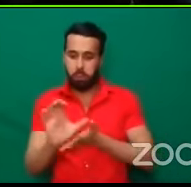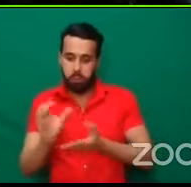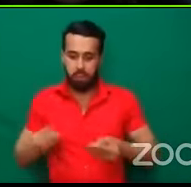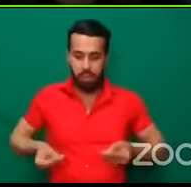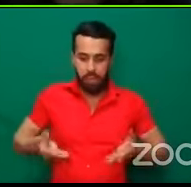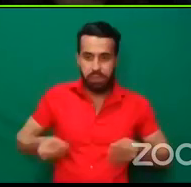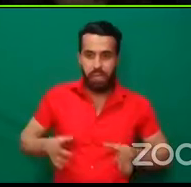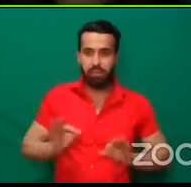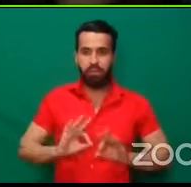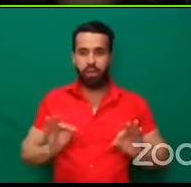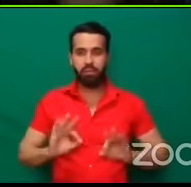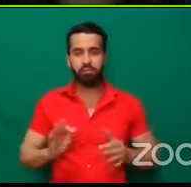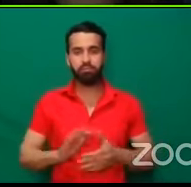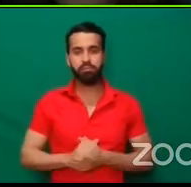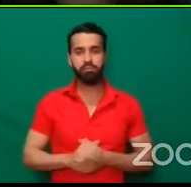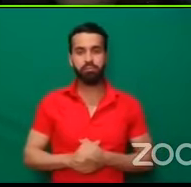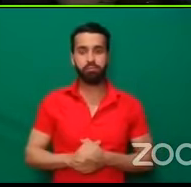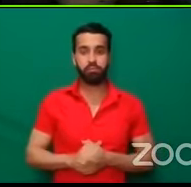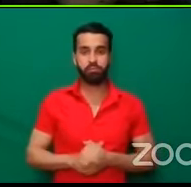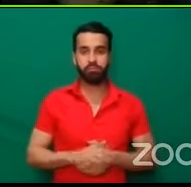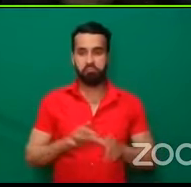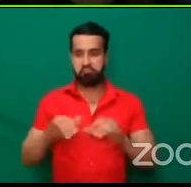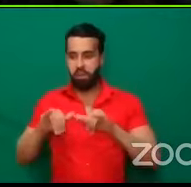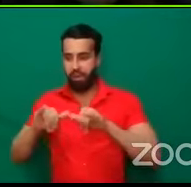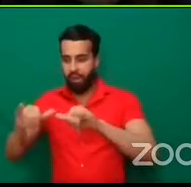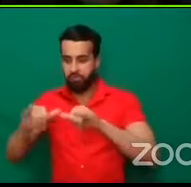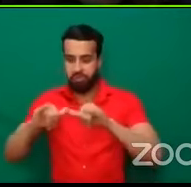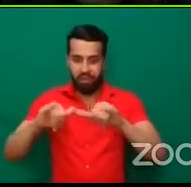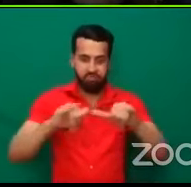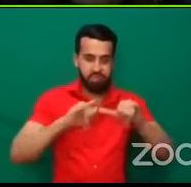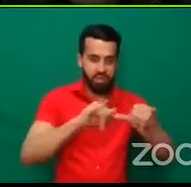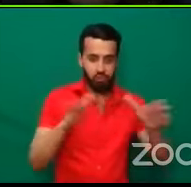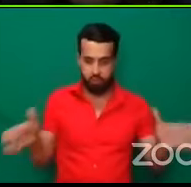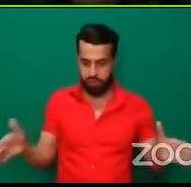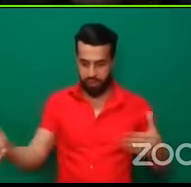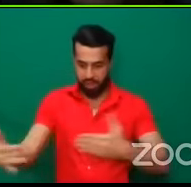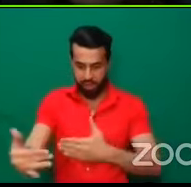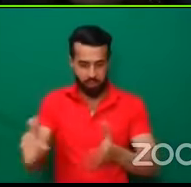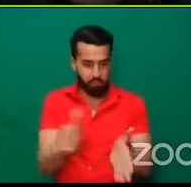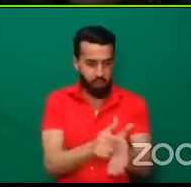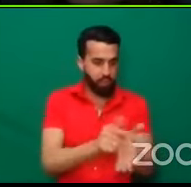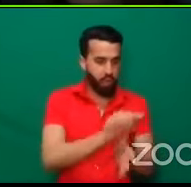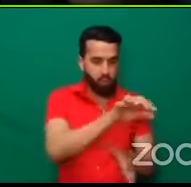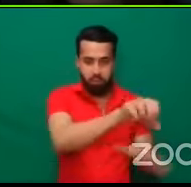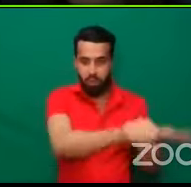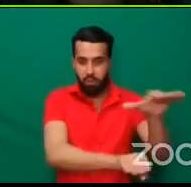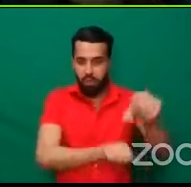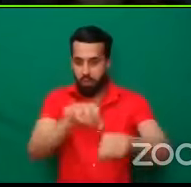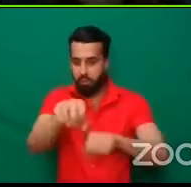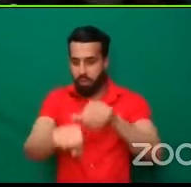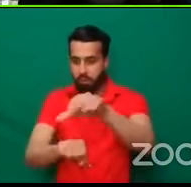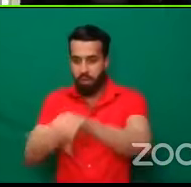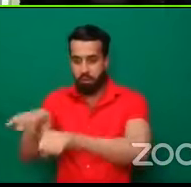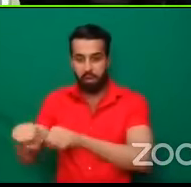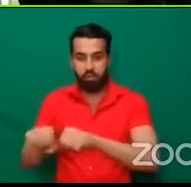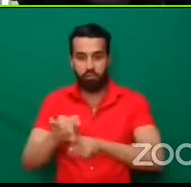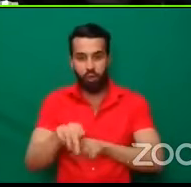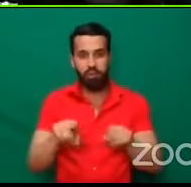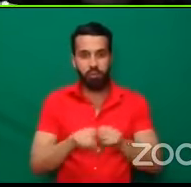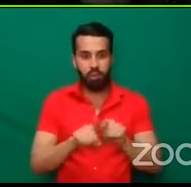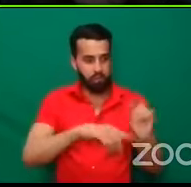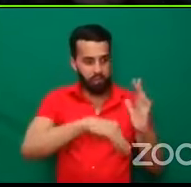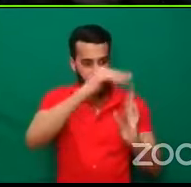fui catando, acho, no supermercado as caixas de papelão que sobravam e pintei